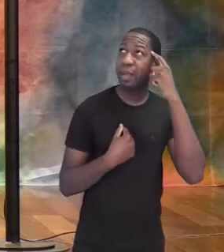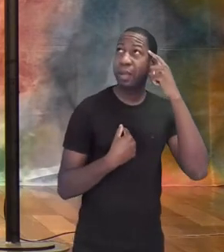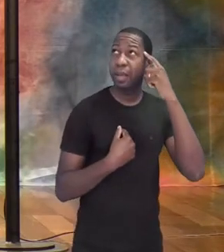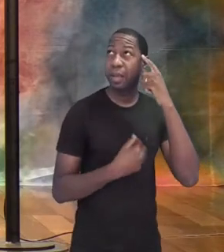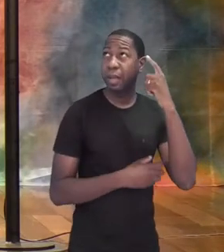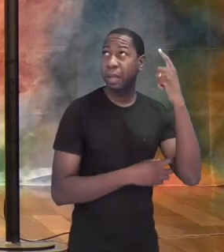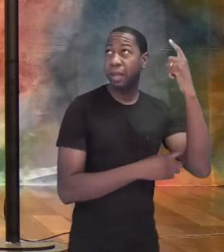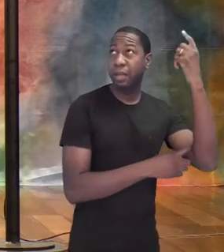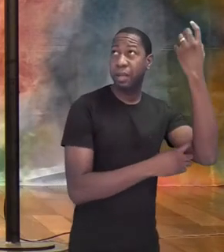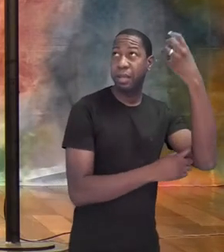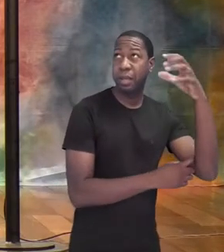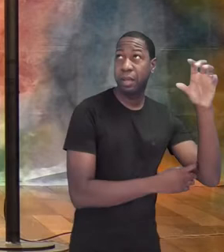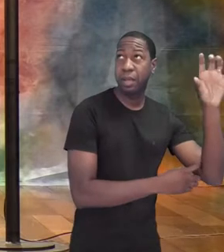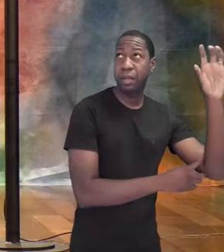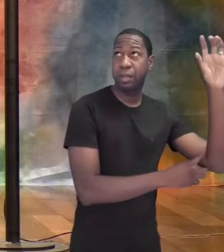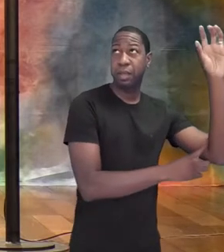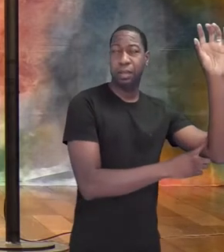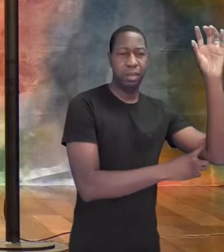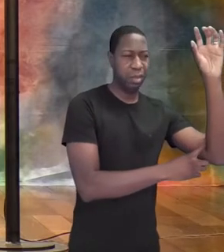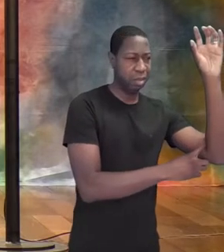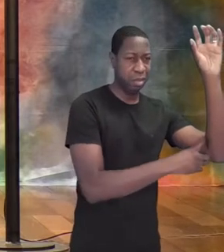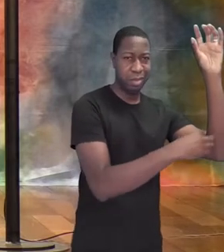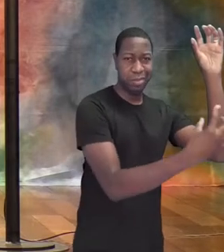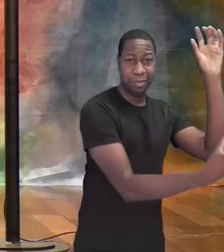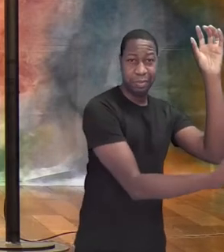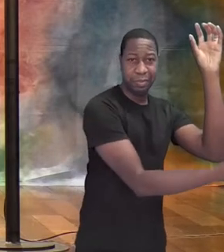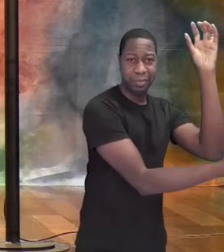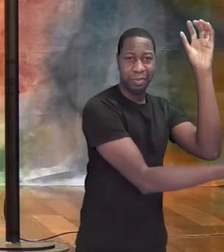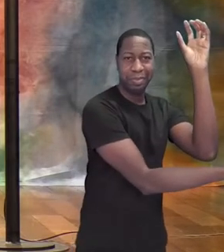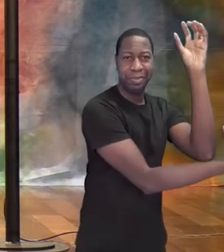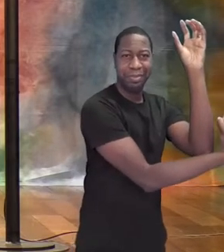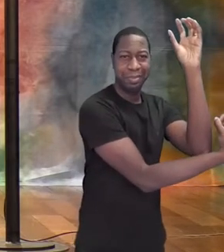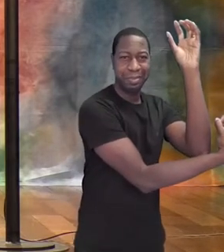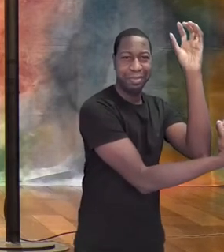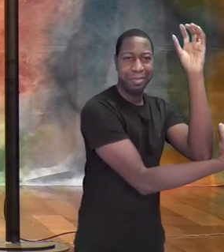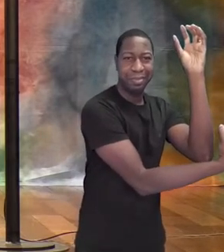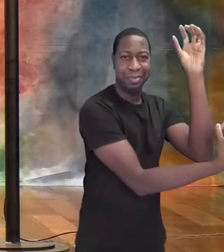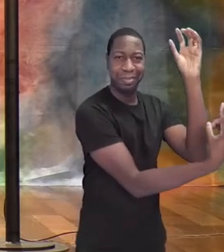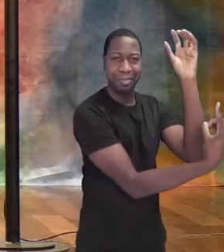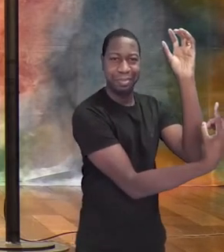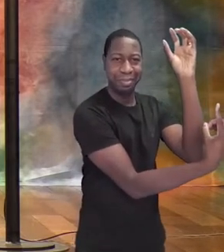Enquanto a sombra da cheia fruteira,